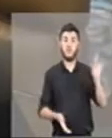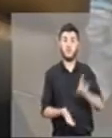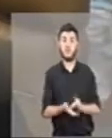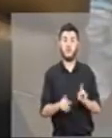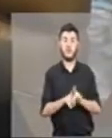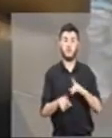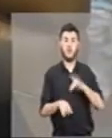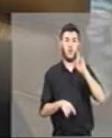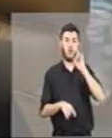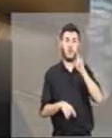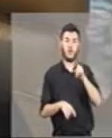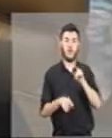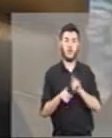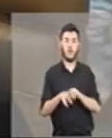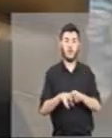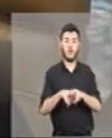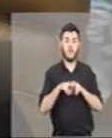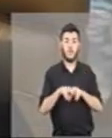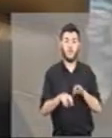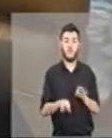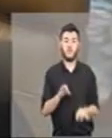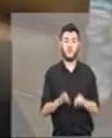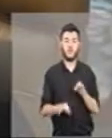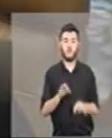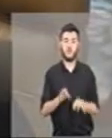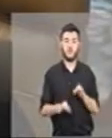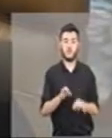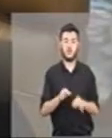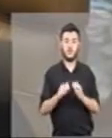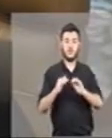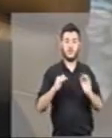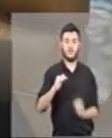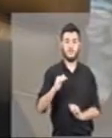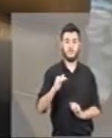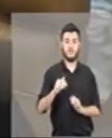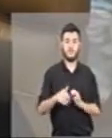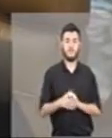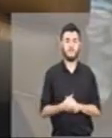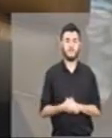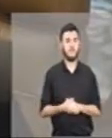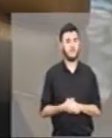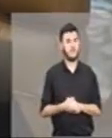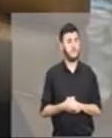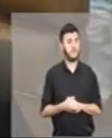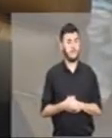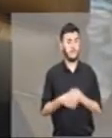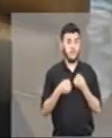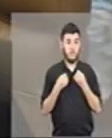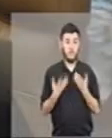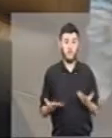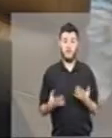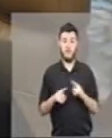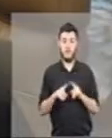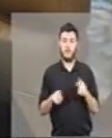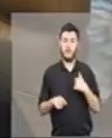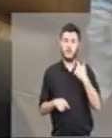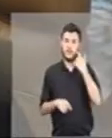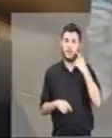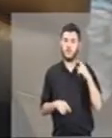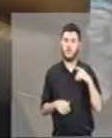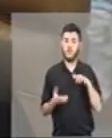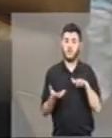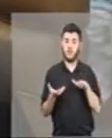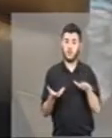ordenadas por magistrados de inferior jurisdição. Bom, tratando-se de membros do Congresso